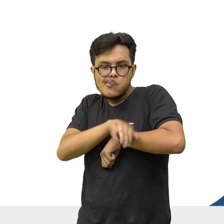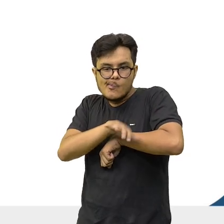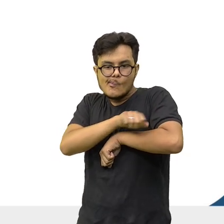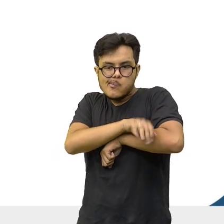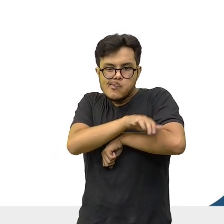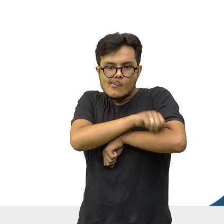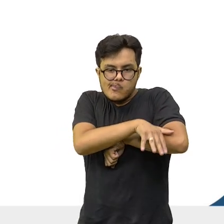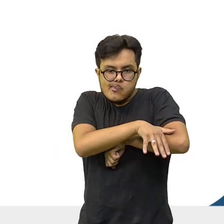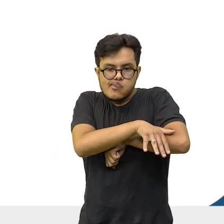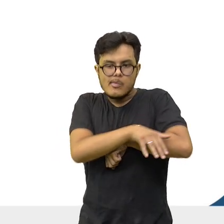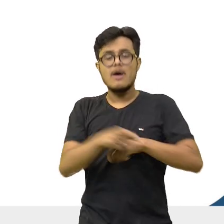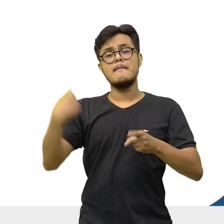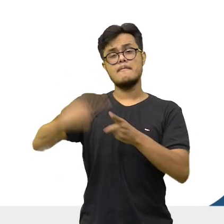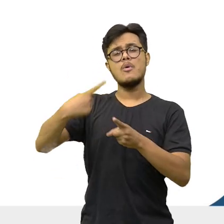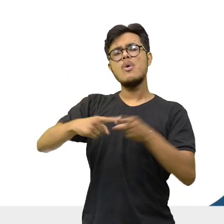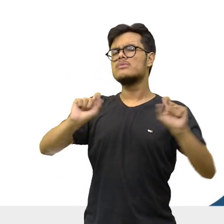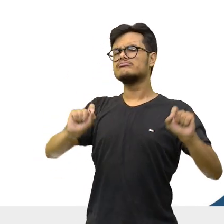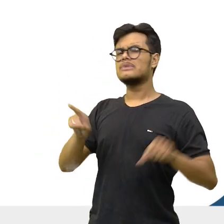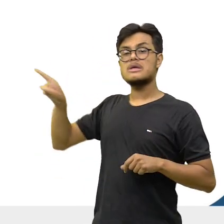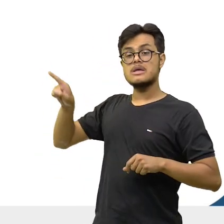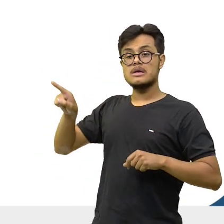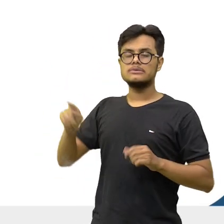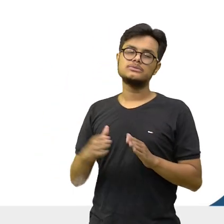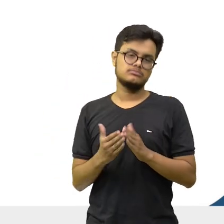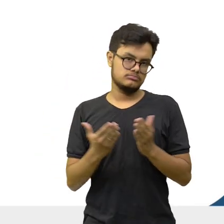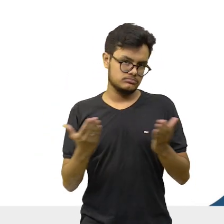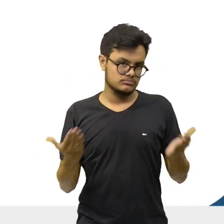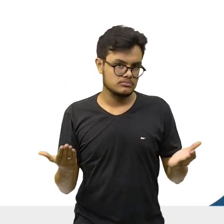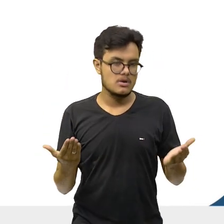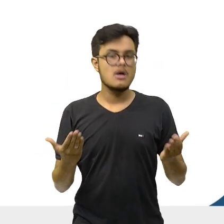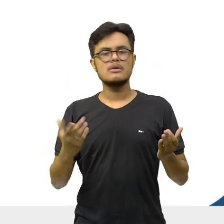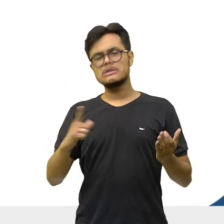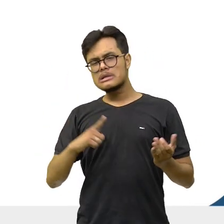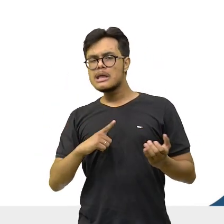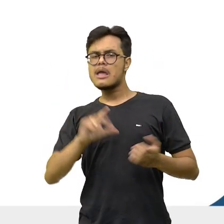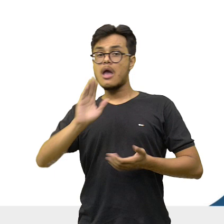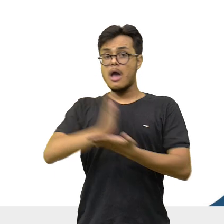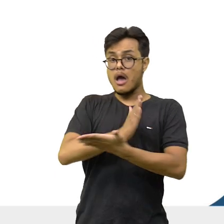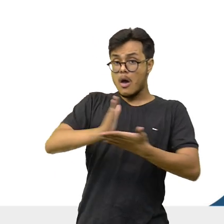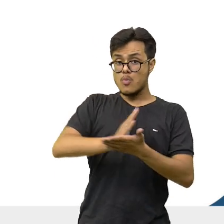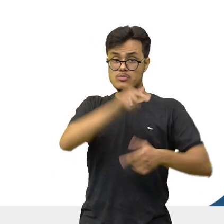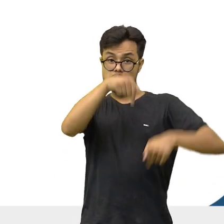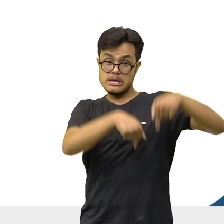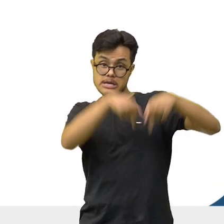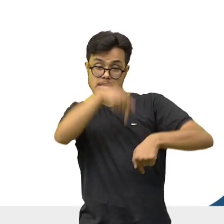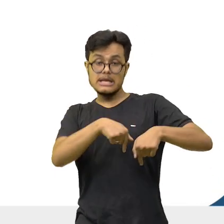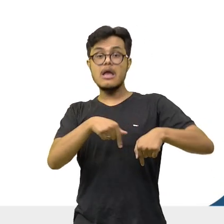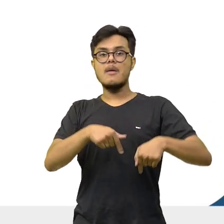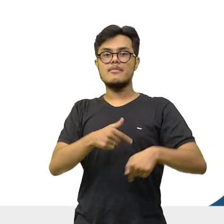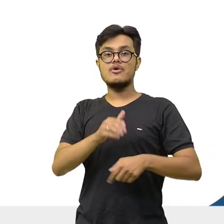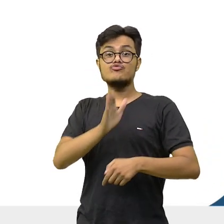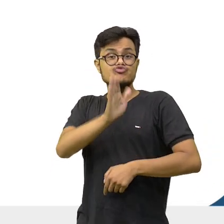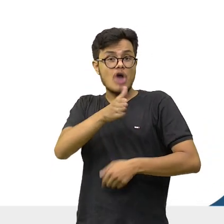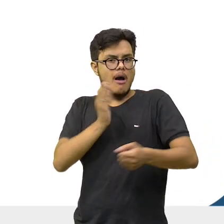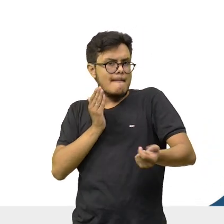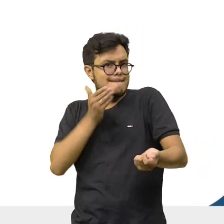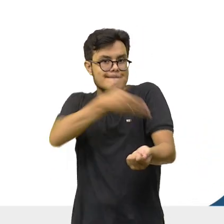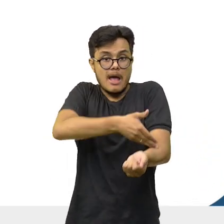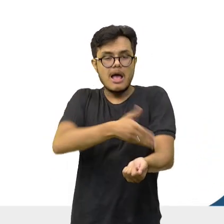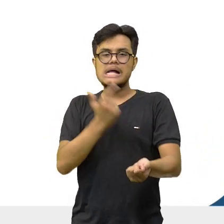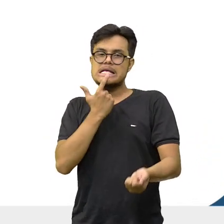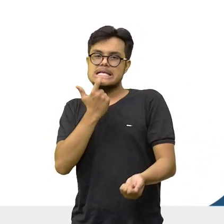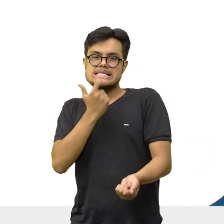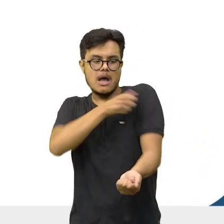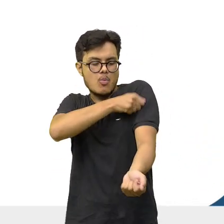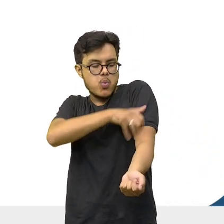essas porções endócrinas fazem a liberação das substâncias diretamente na corrente sanguínea. Por isso